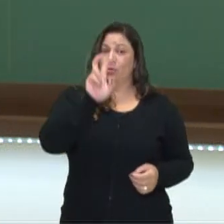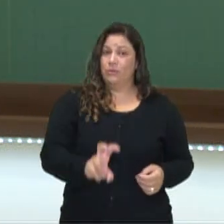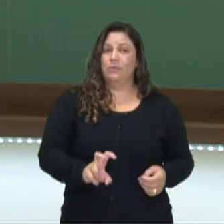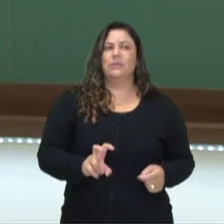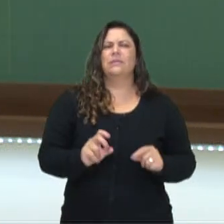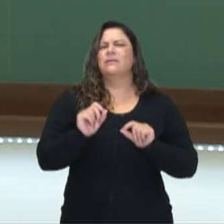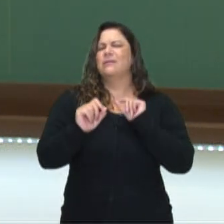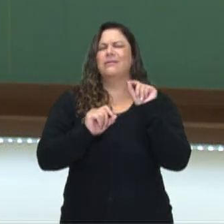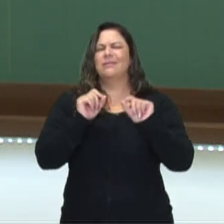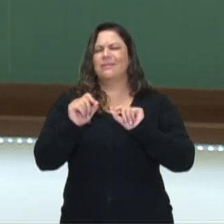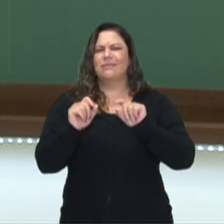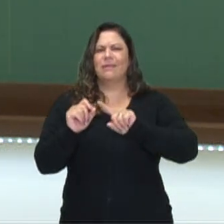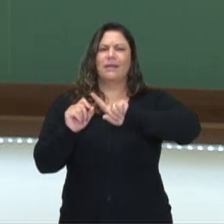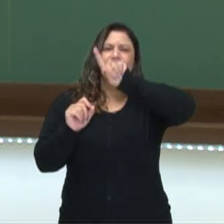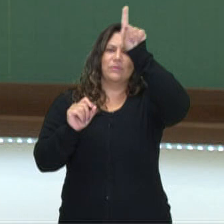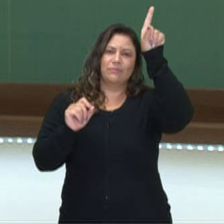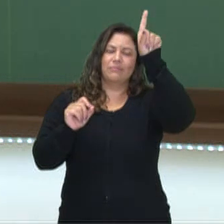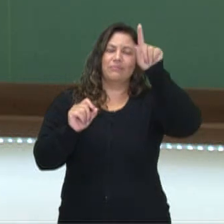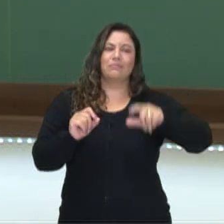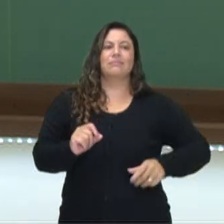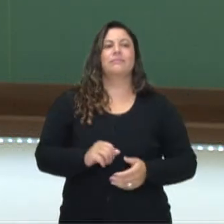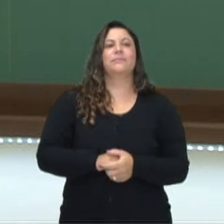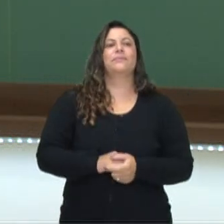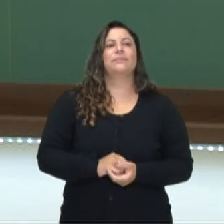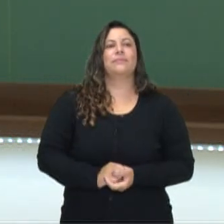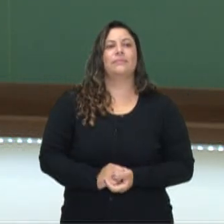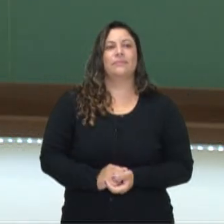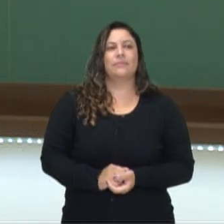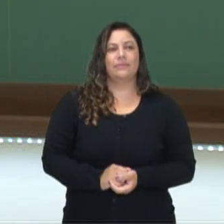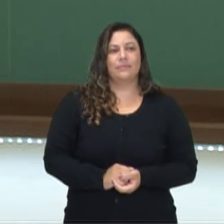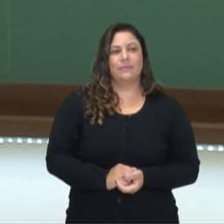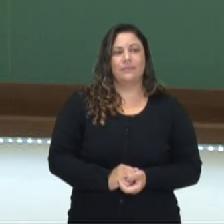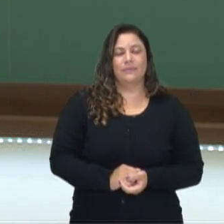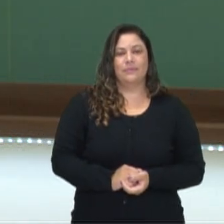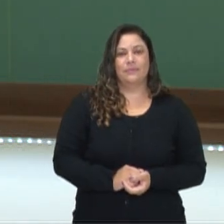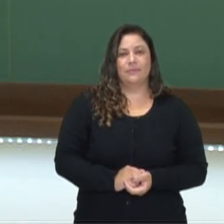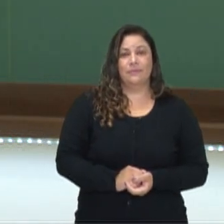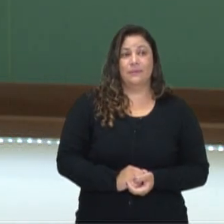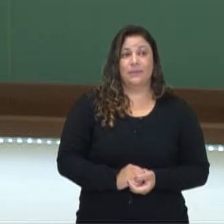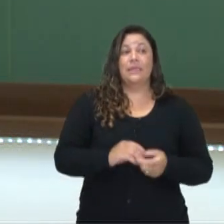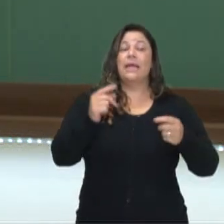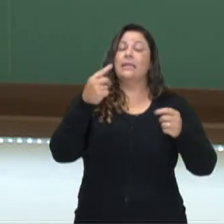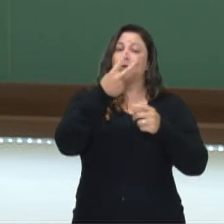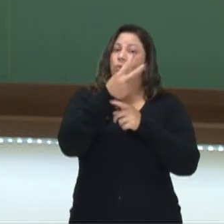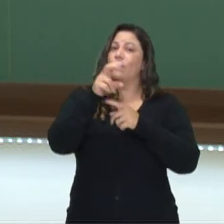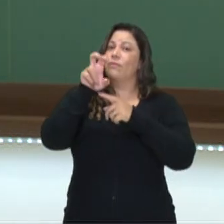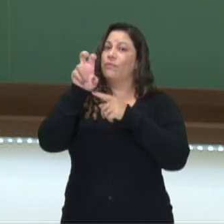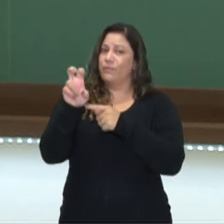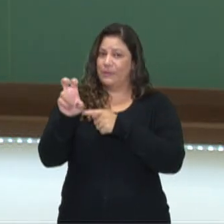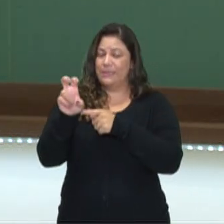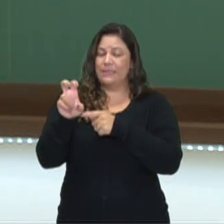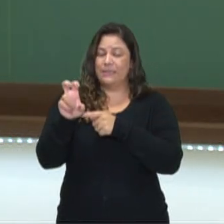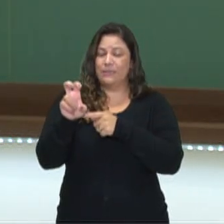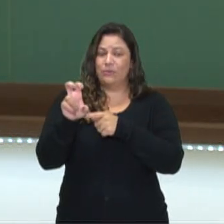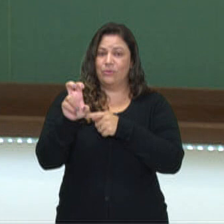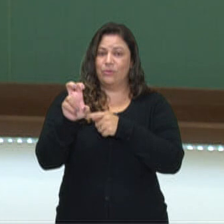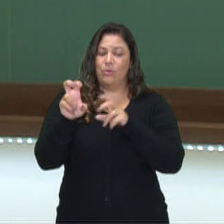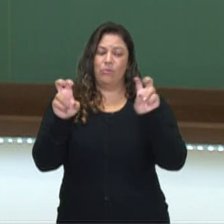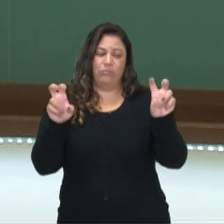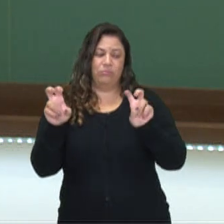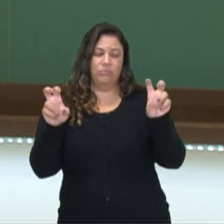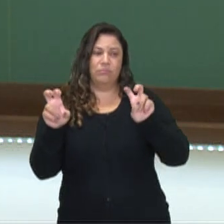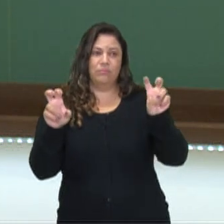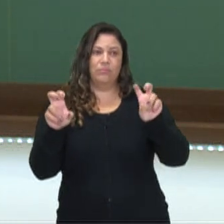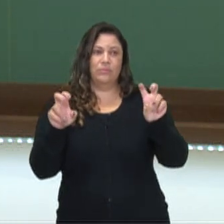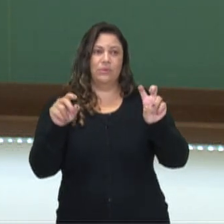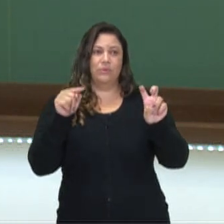que vai para a minha dezena? Esse 2 aqui. Olha lá. Então, se eu pegar aqui 25, ó, 5 unidades e